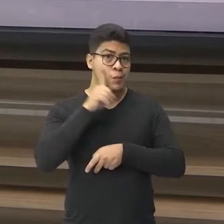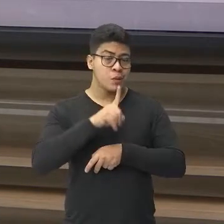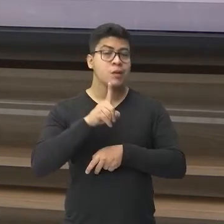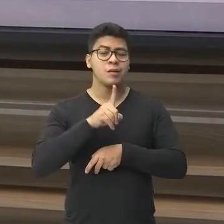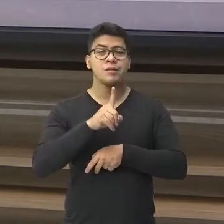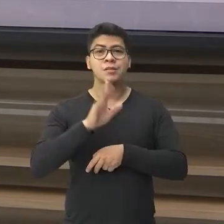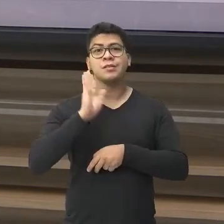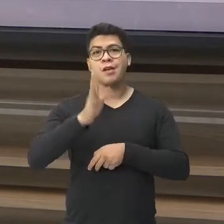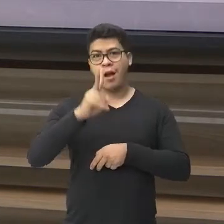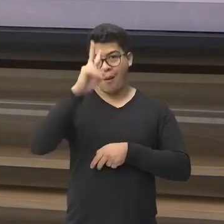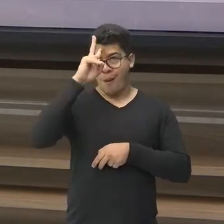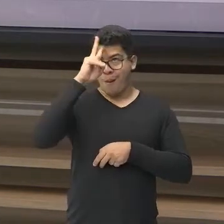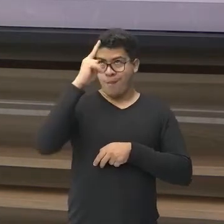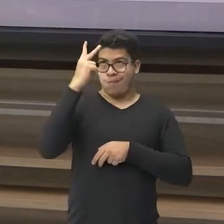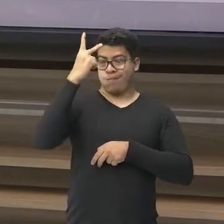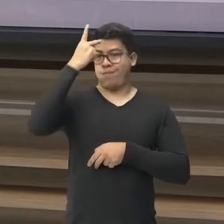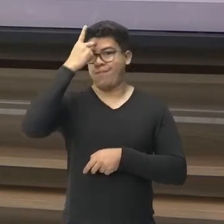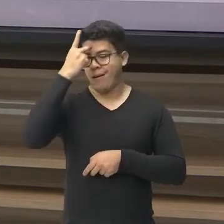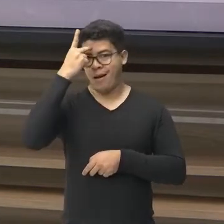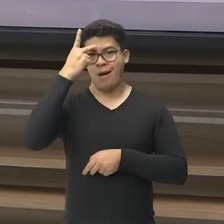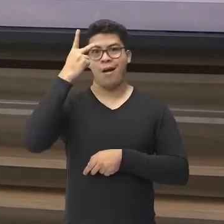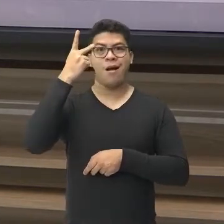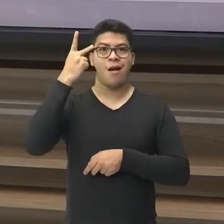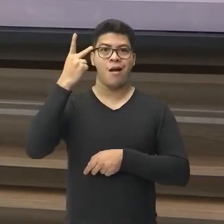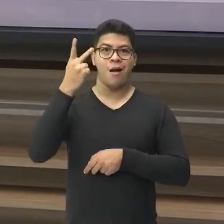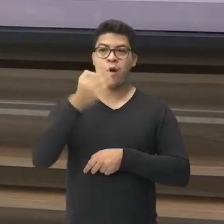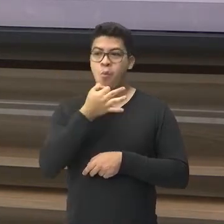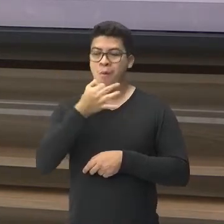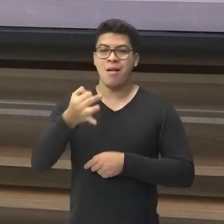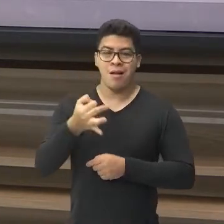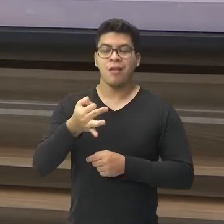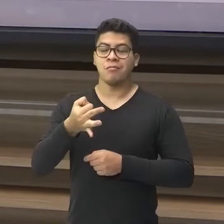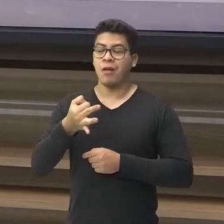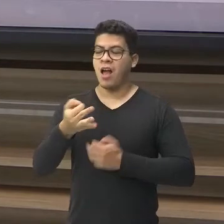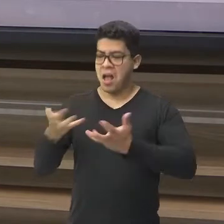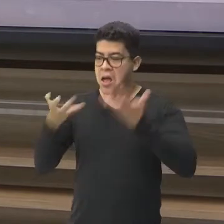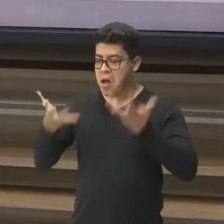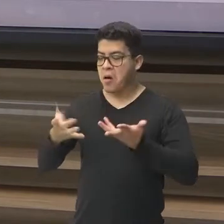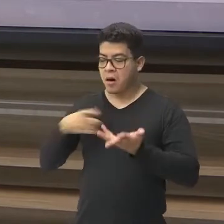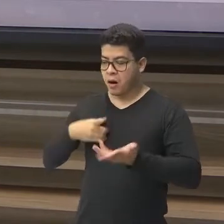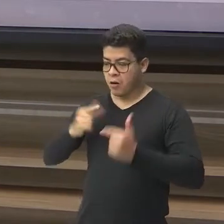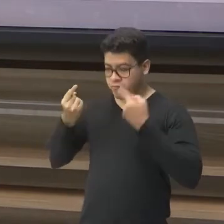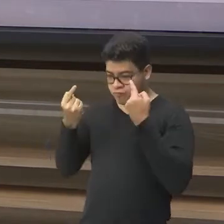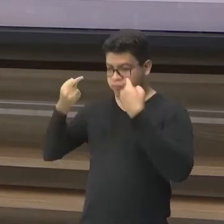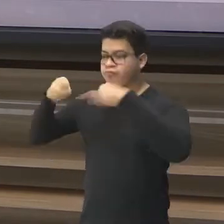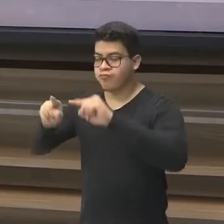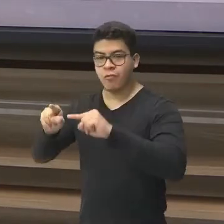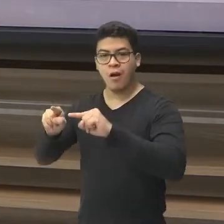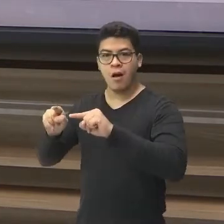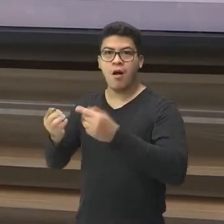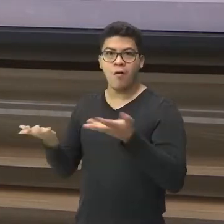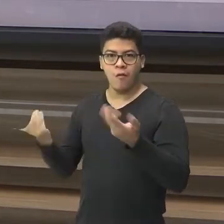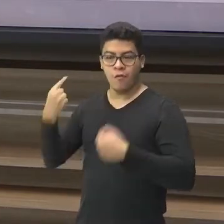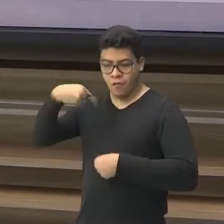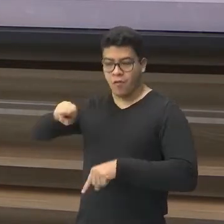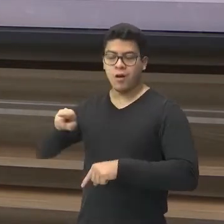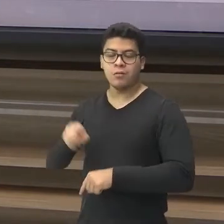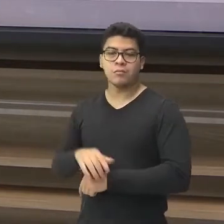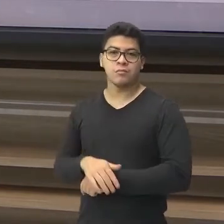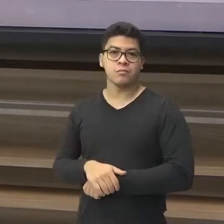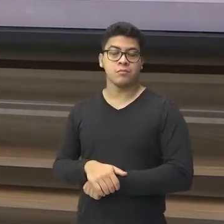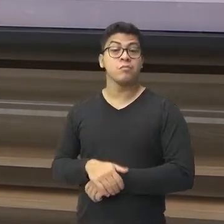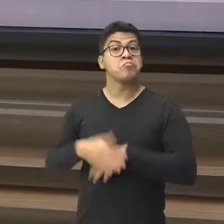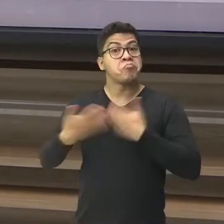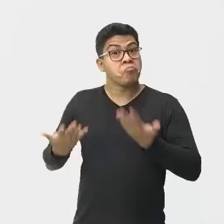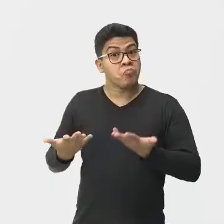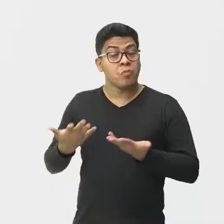guerra, mas depois do ataque de Pearl Harbor, incentiva o seu país a participar da guerra, certo? Então a